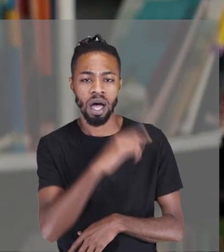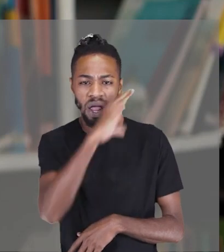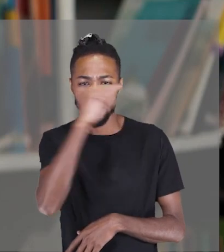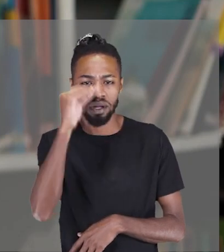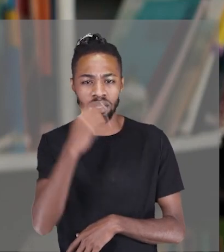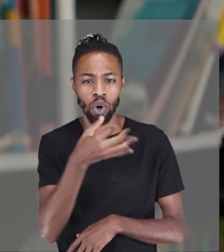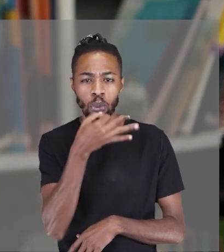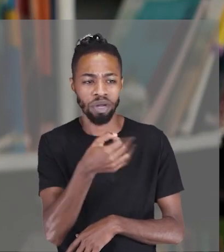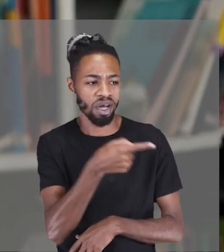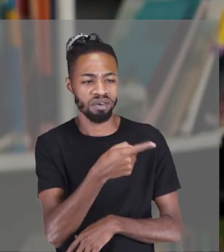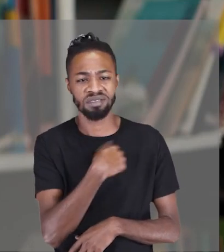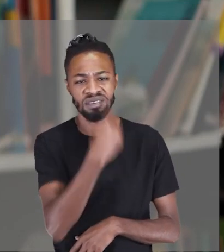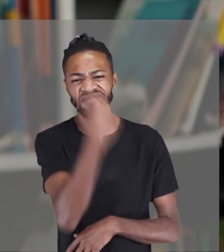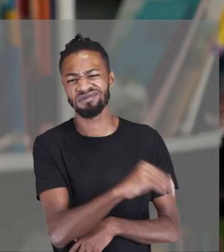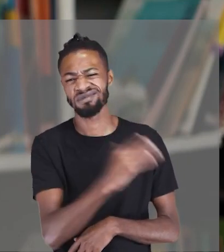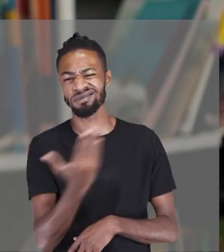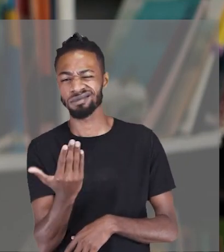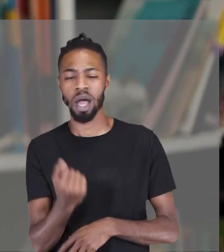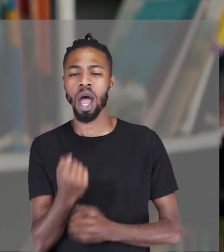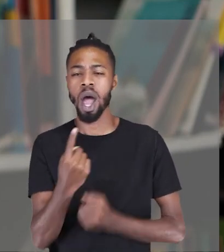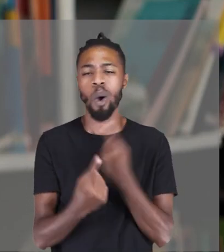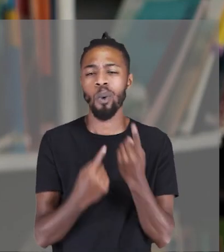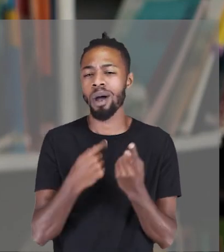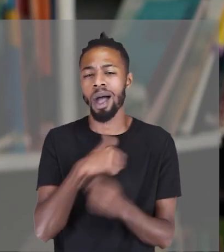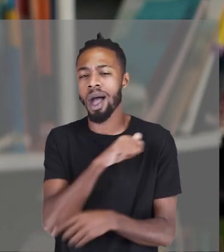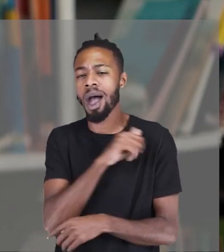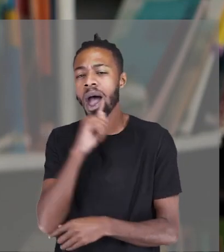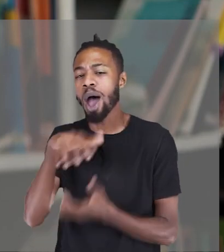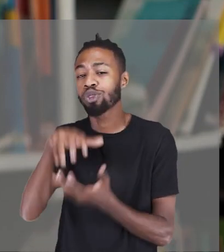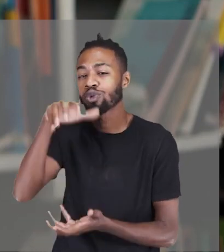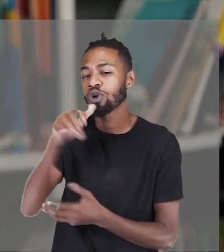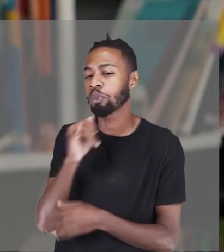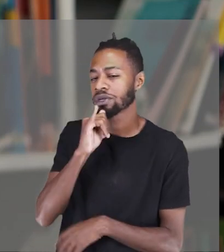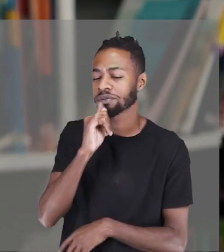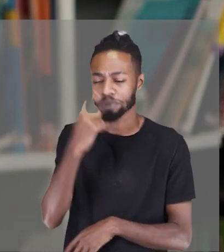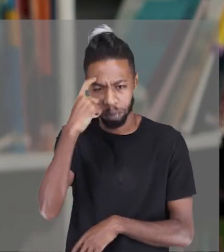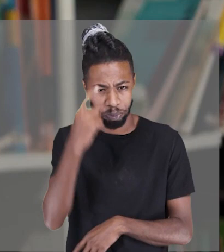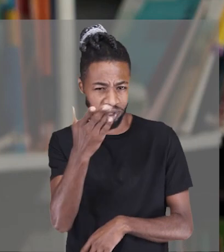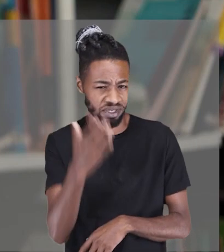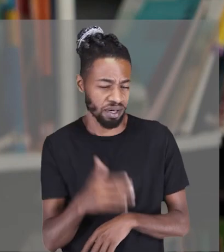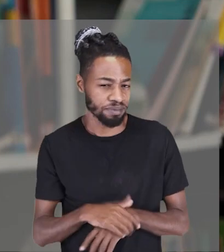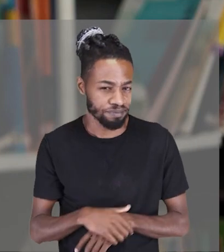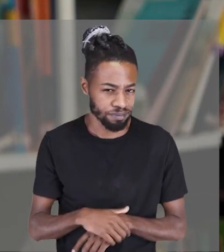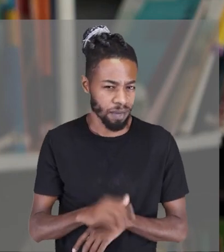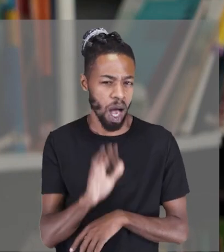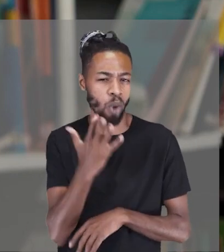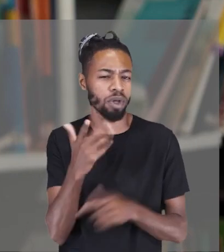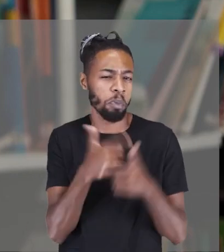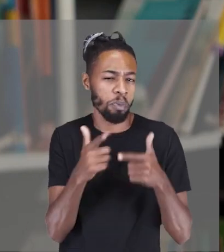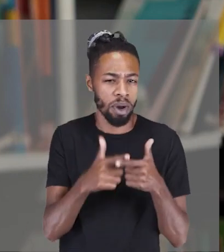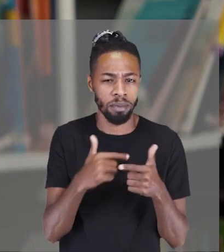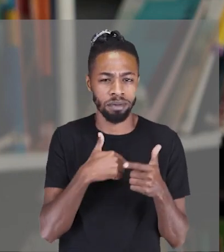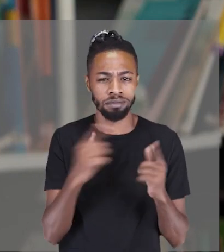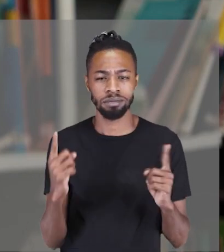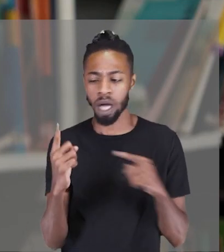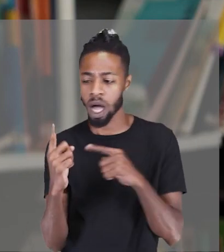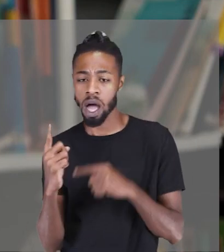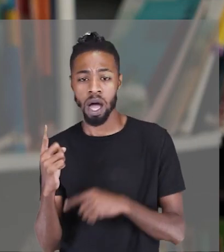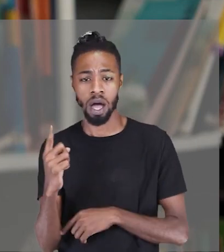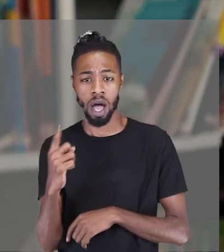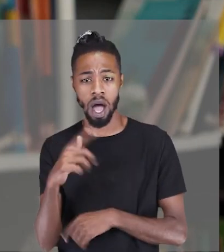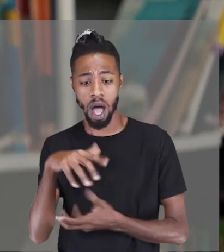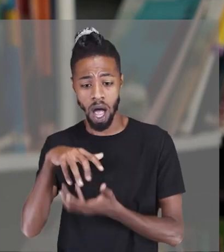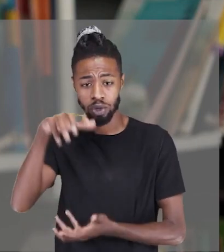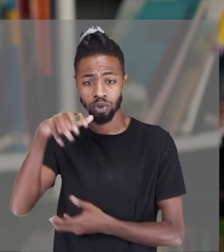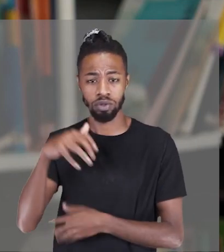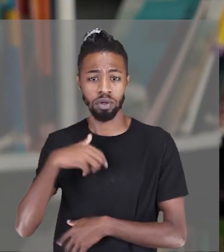criança. Tem muitos adultos que, vamos supor que tem uma situação e tem 2 lados. O adulto acha que só tem um